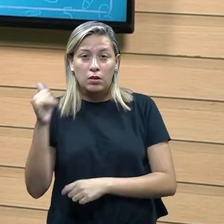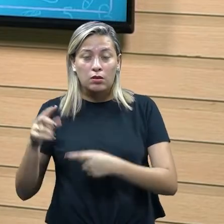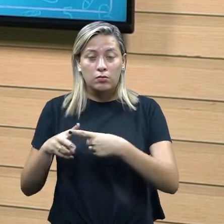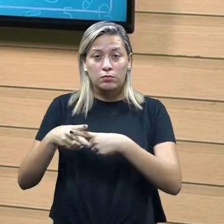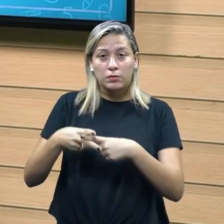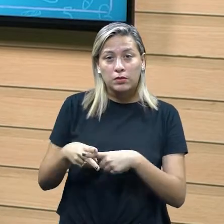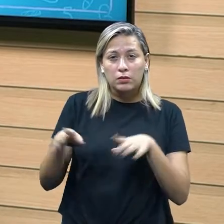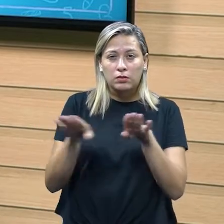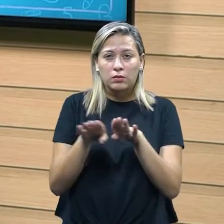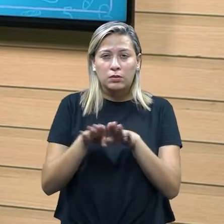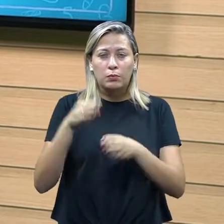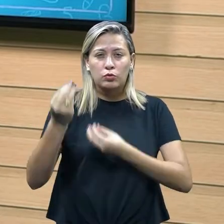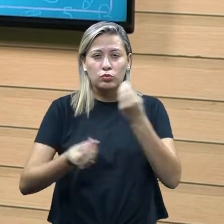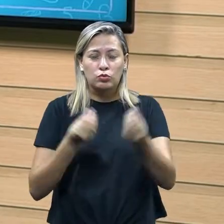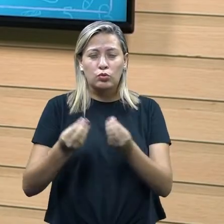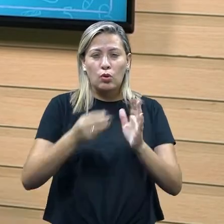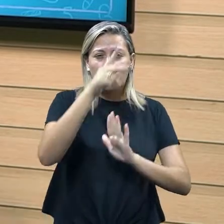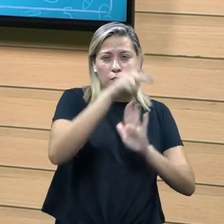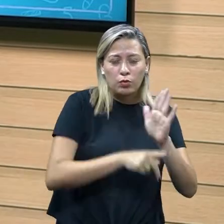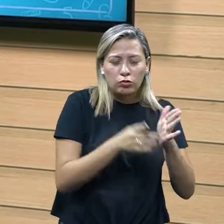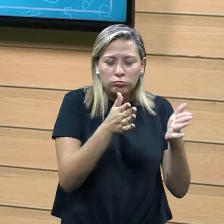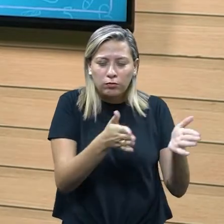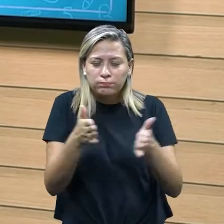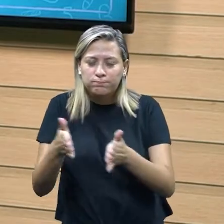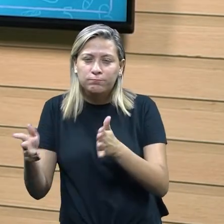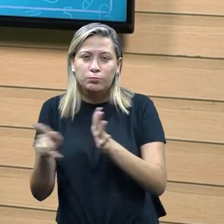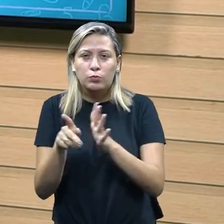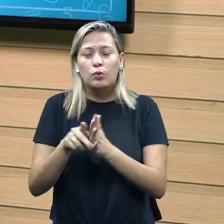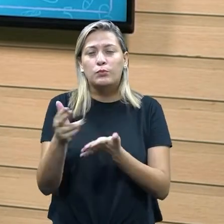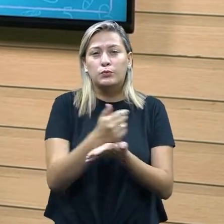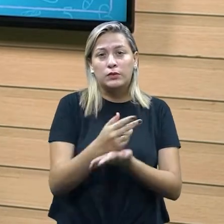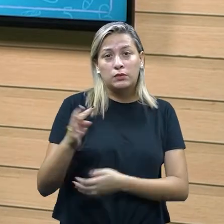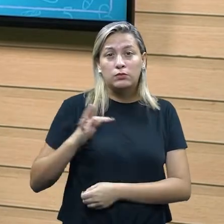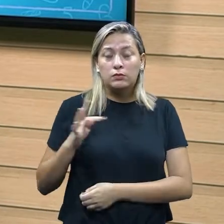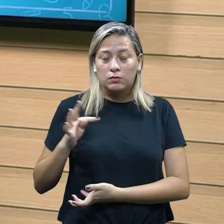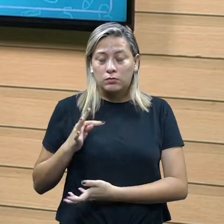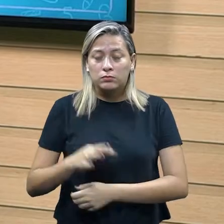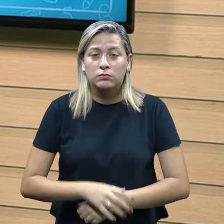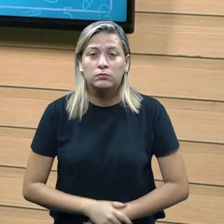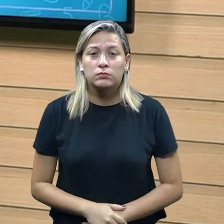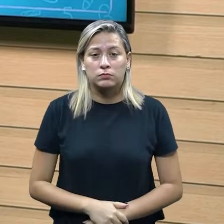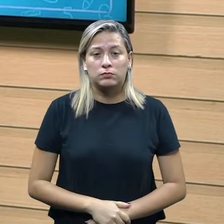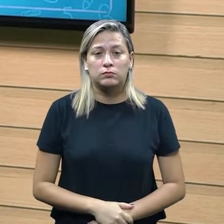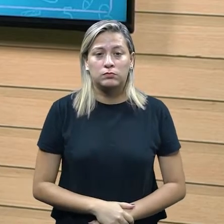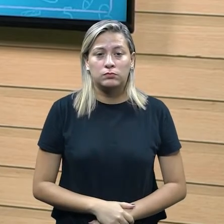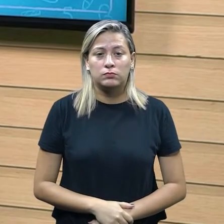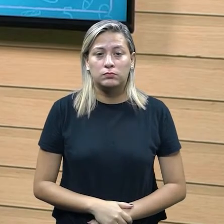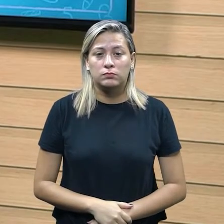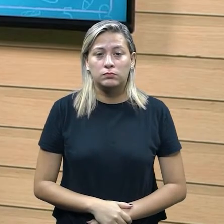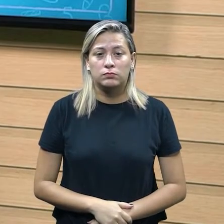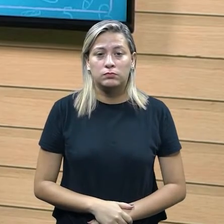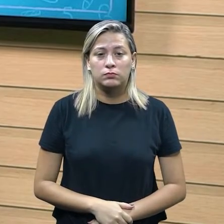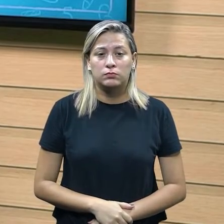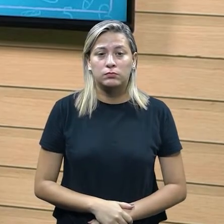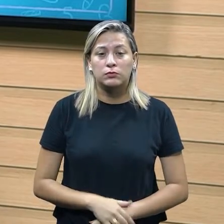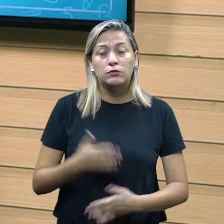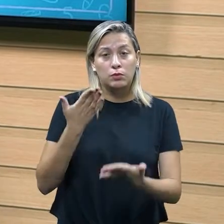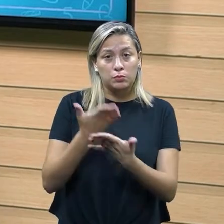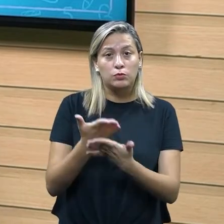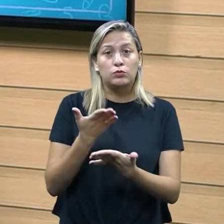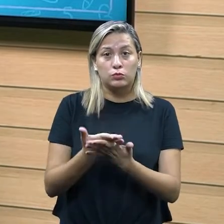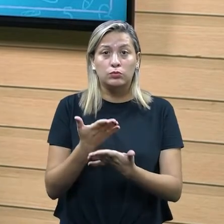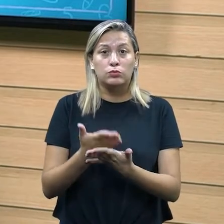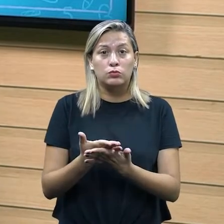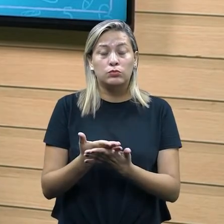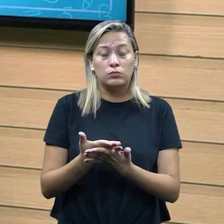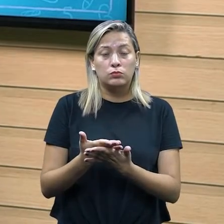entender as fases de um projeto de desenho técnico, na área da mecânica também, e vamos verificar também suas